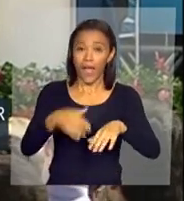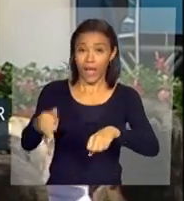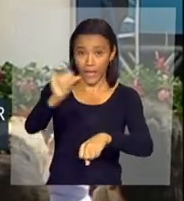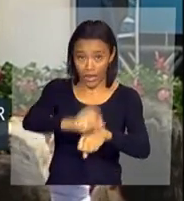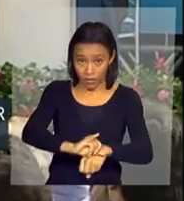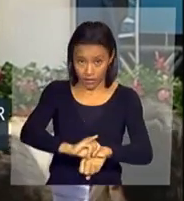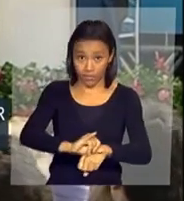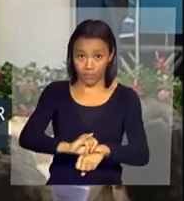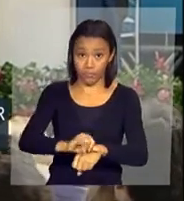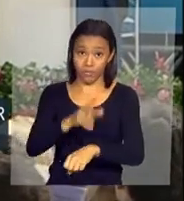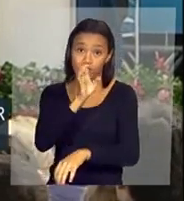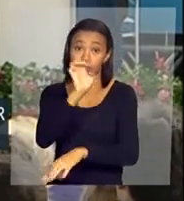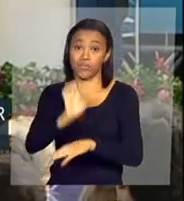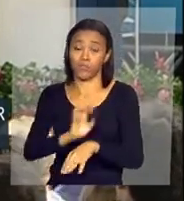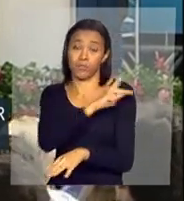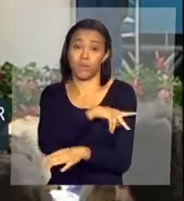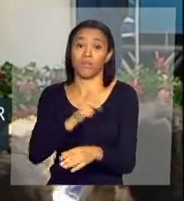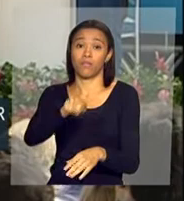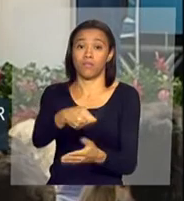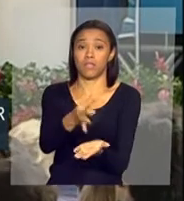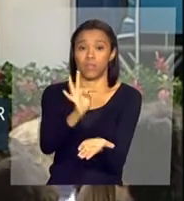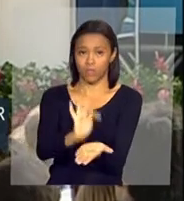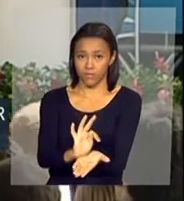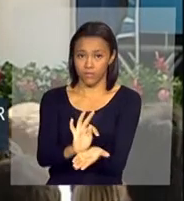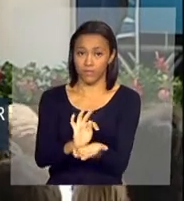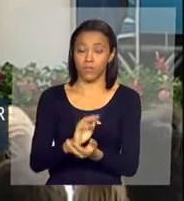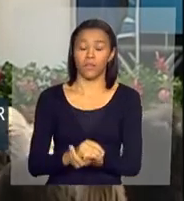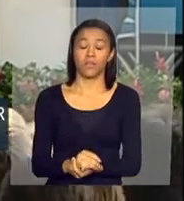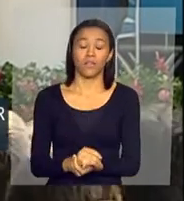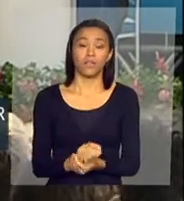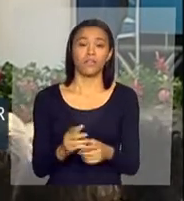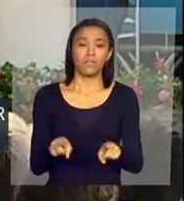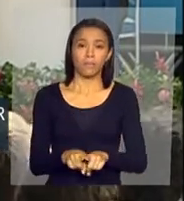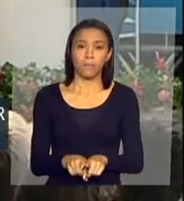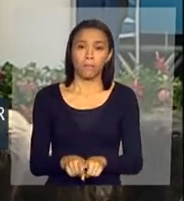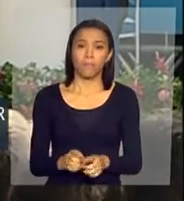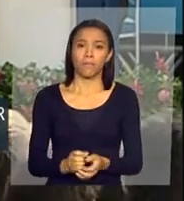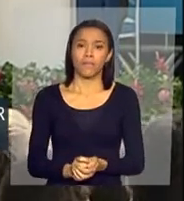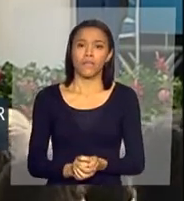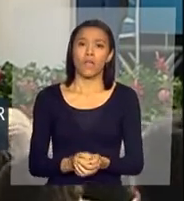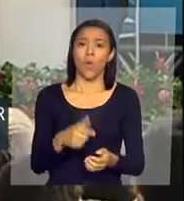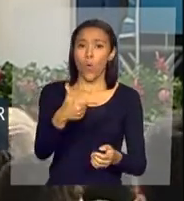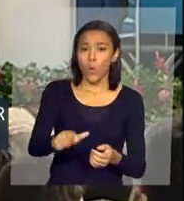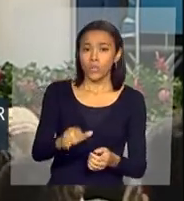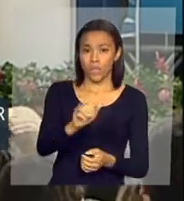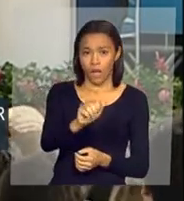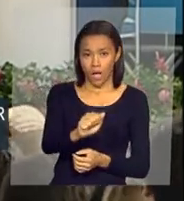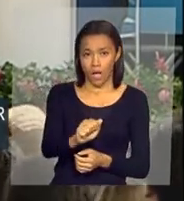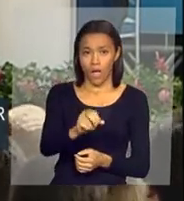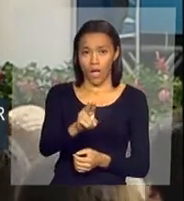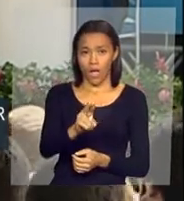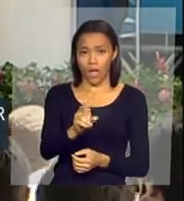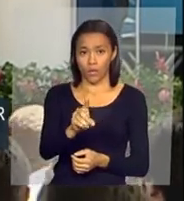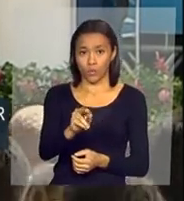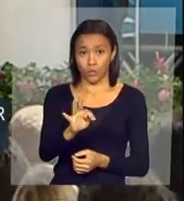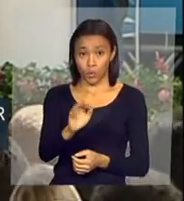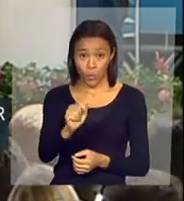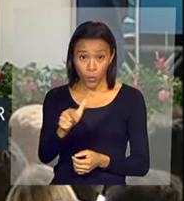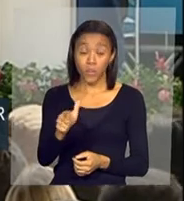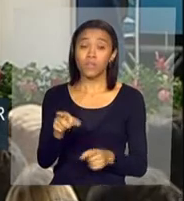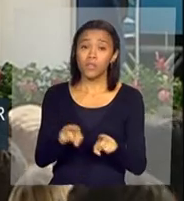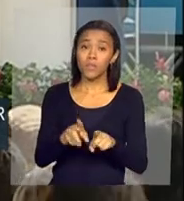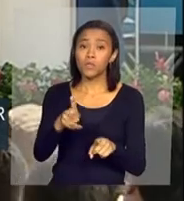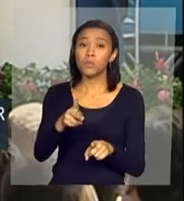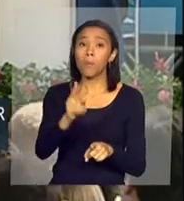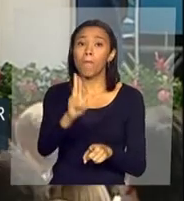e a todas as cidades da Jusante. Da mesma forma, da doutora do Padre Lira, que não teria outra